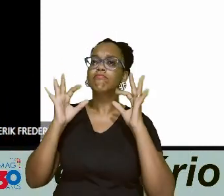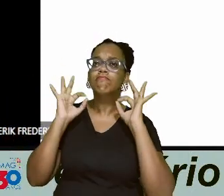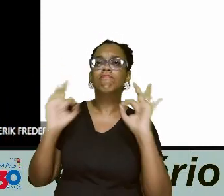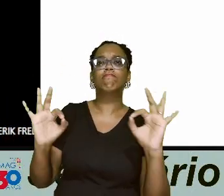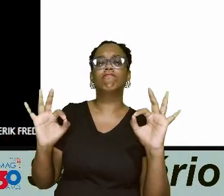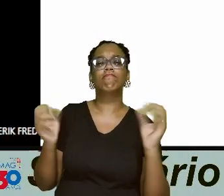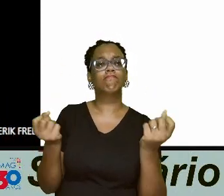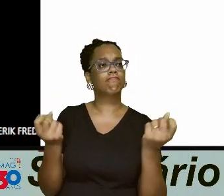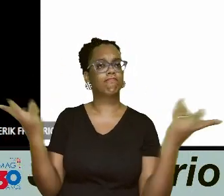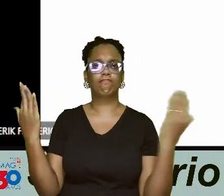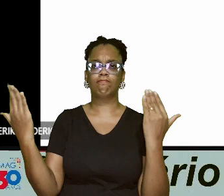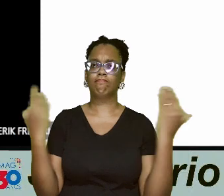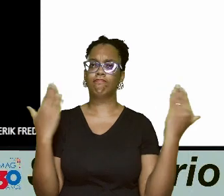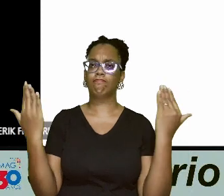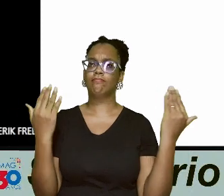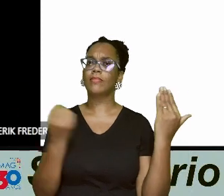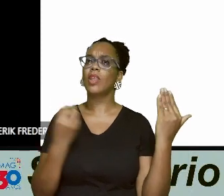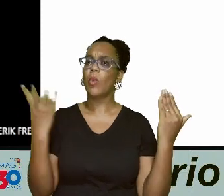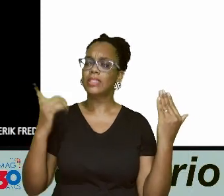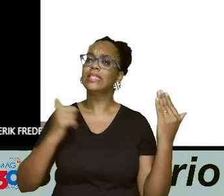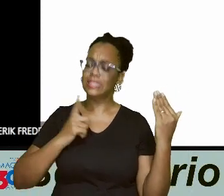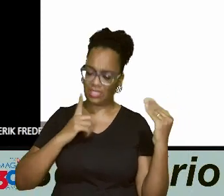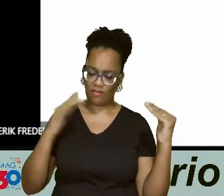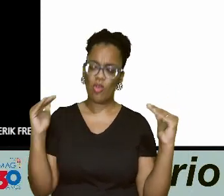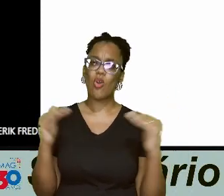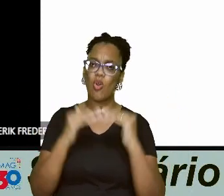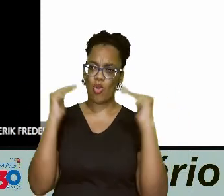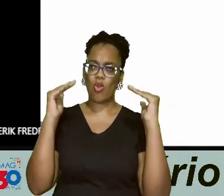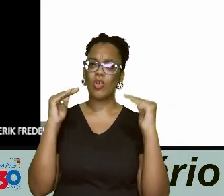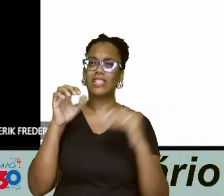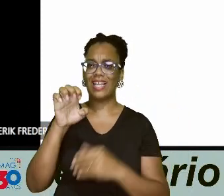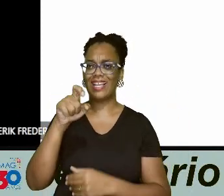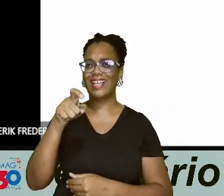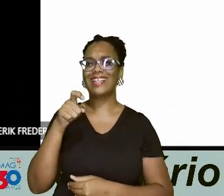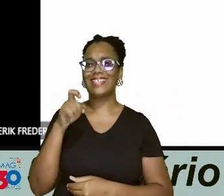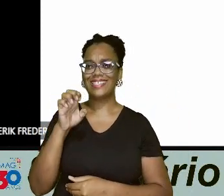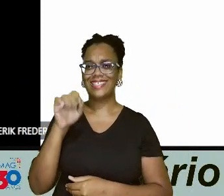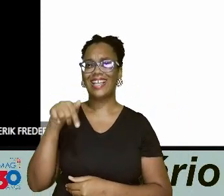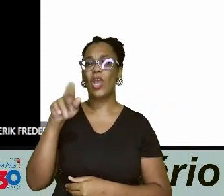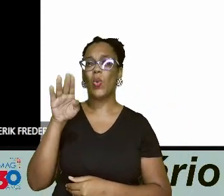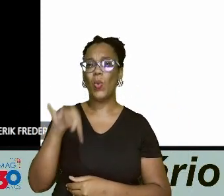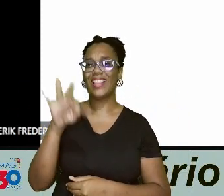de casos houve concordância do exequente. E por isso